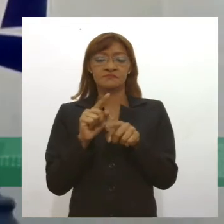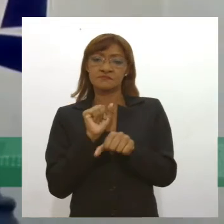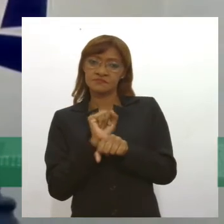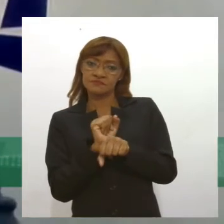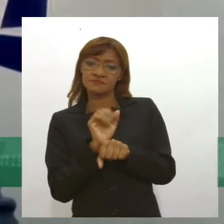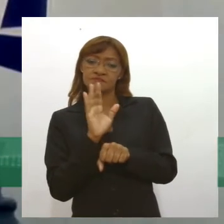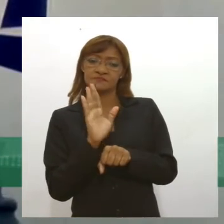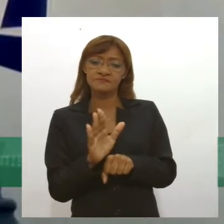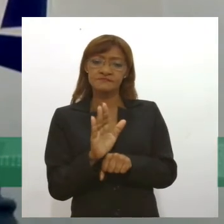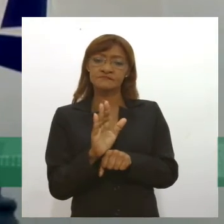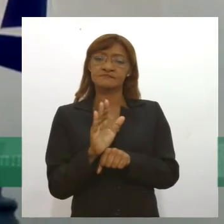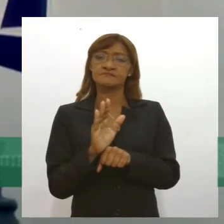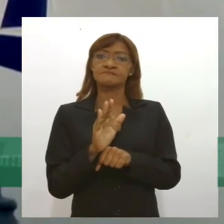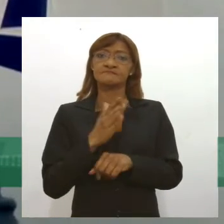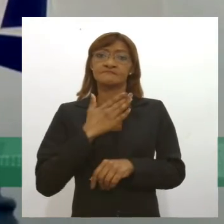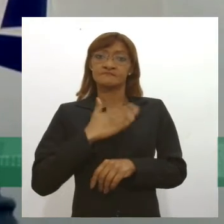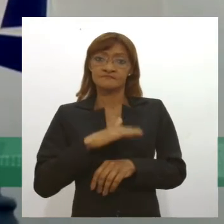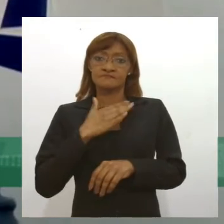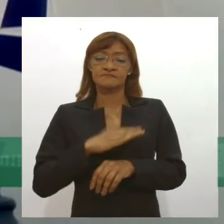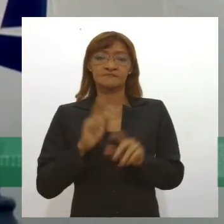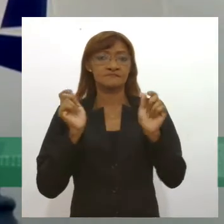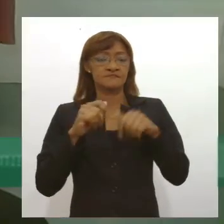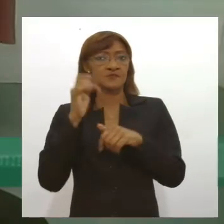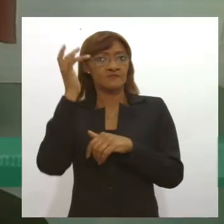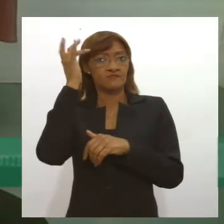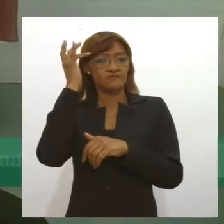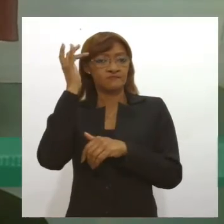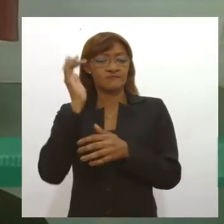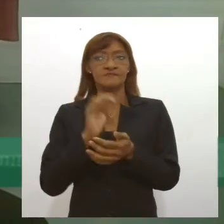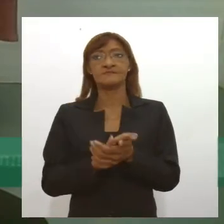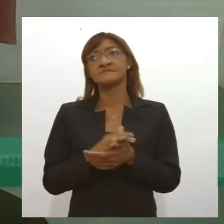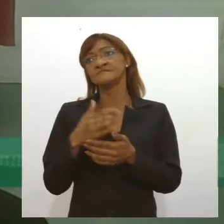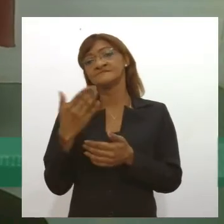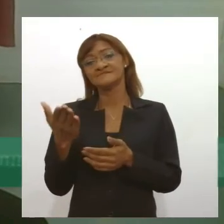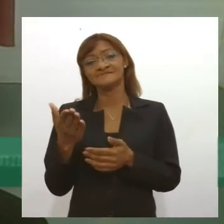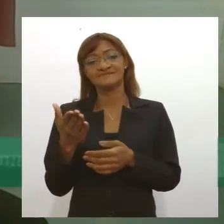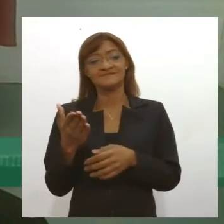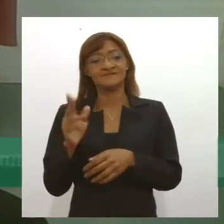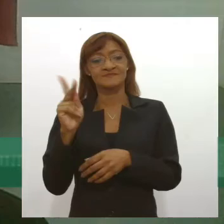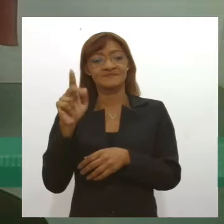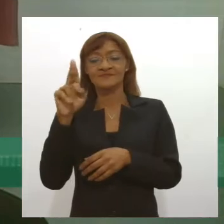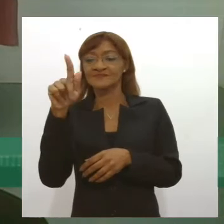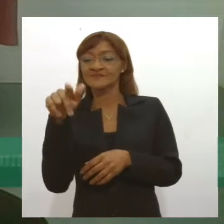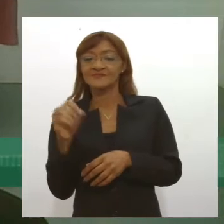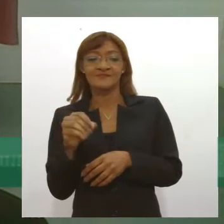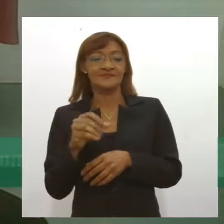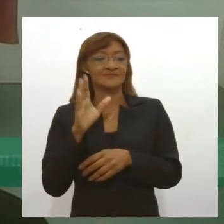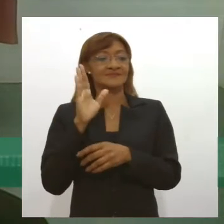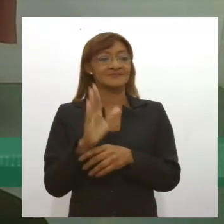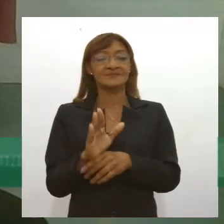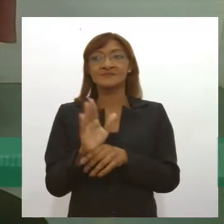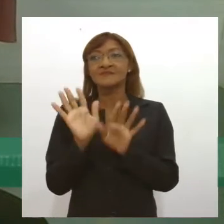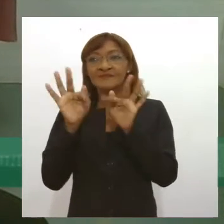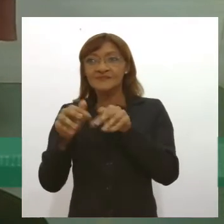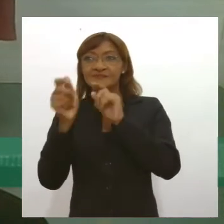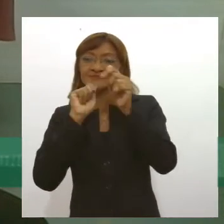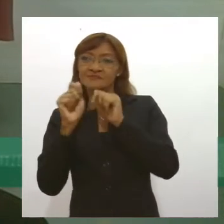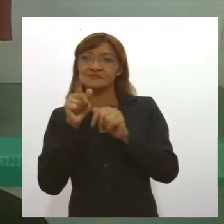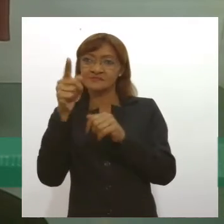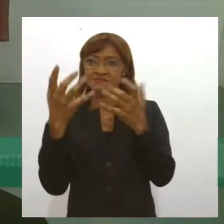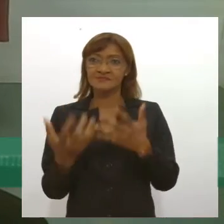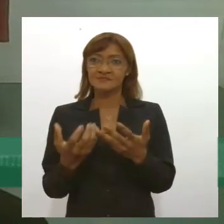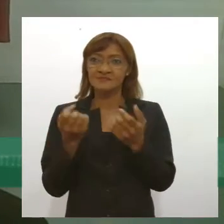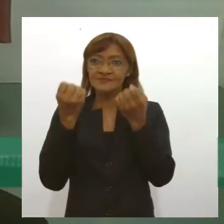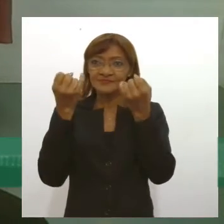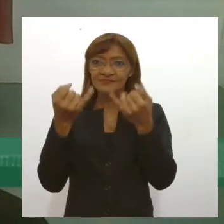coisas sejam maturadas. Hugo, a gente está finalizando nossa entrevista. Eu queria que você fizesse as suas